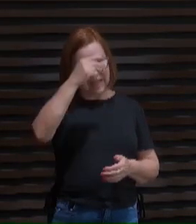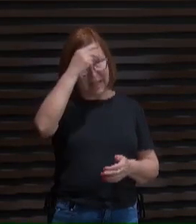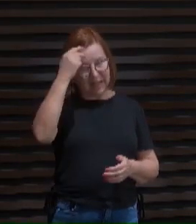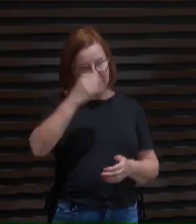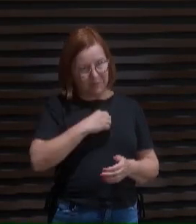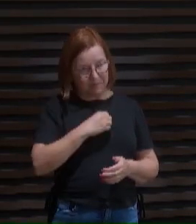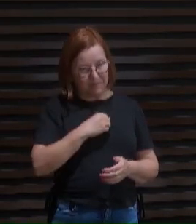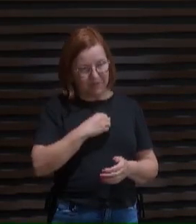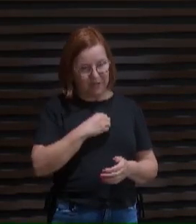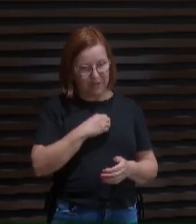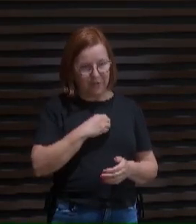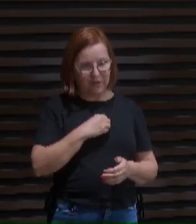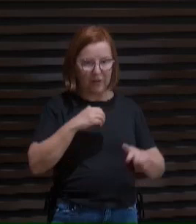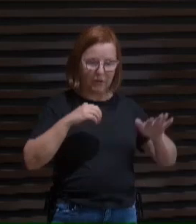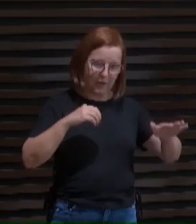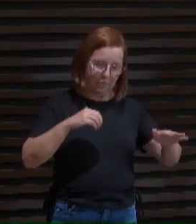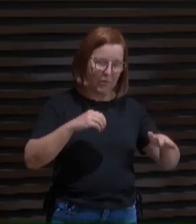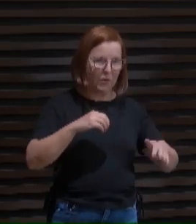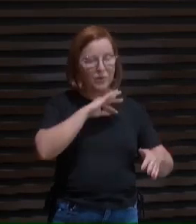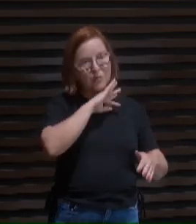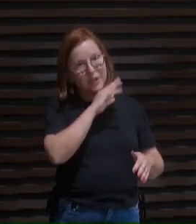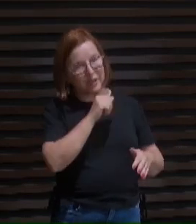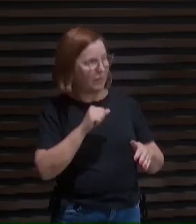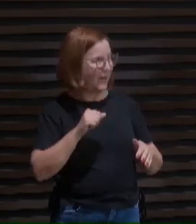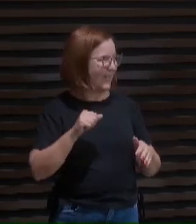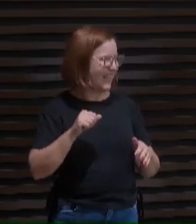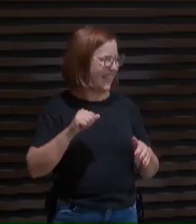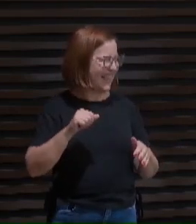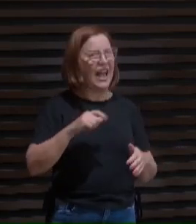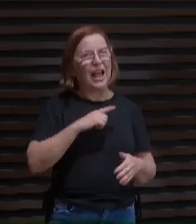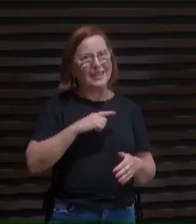o pecado do pecador do Bruno, tem pecado aqui, tá tremendo.